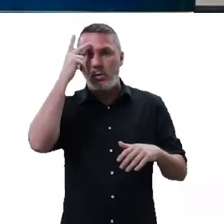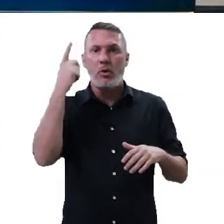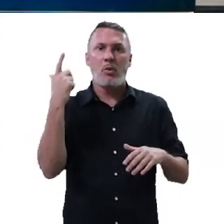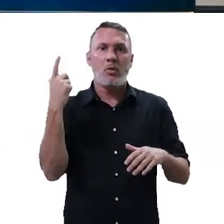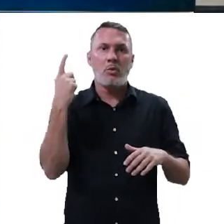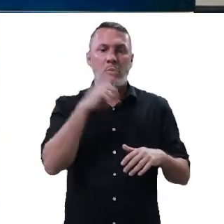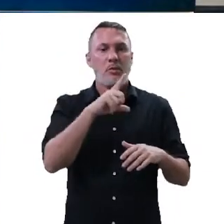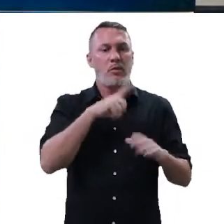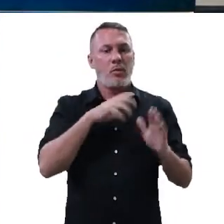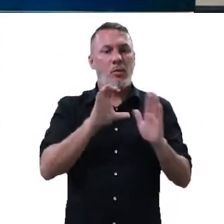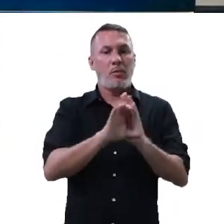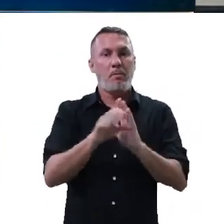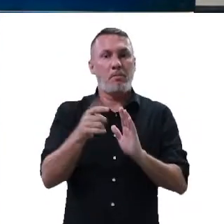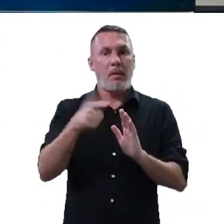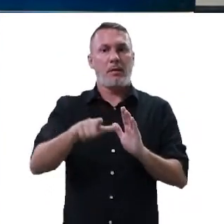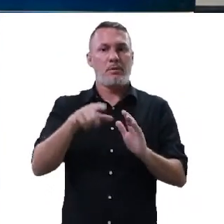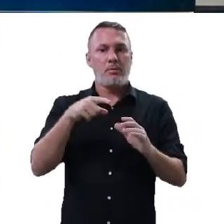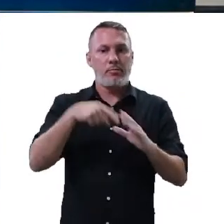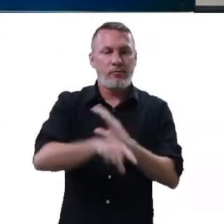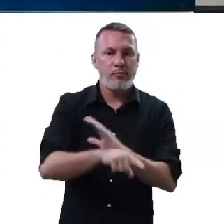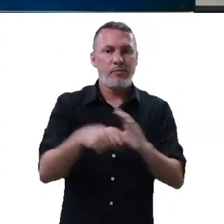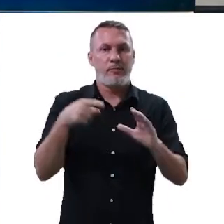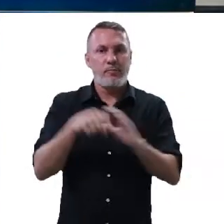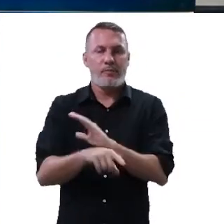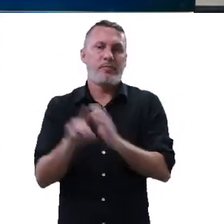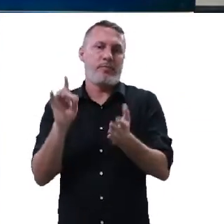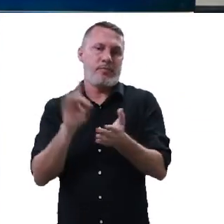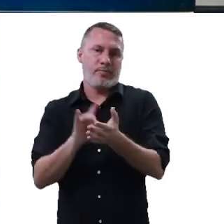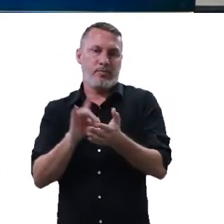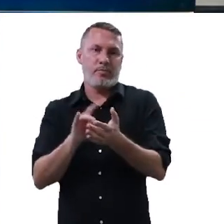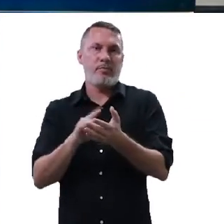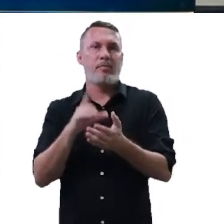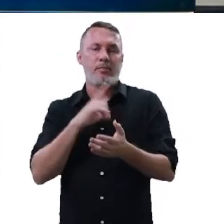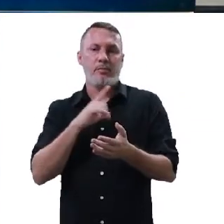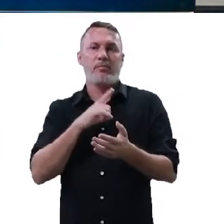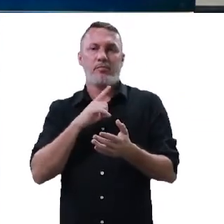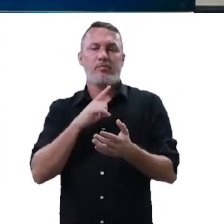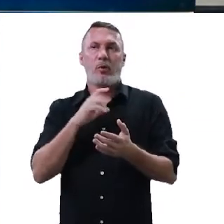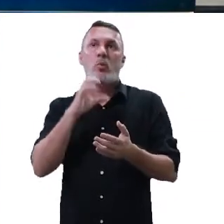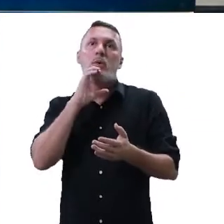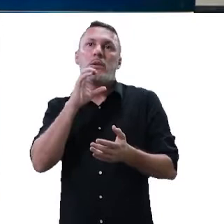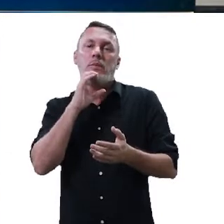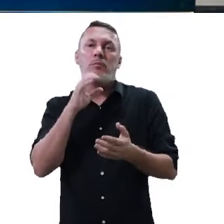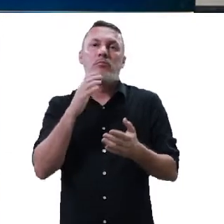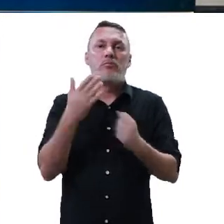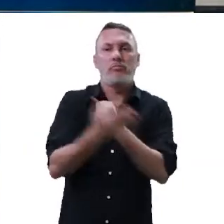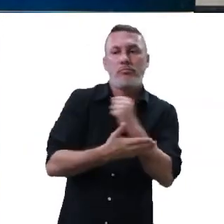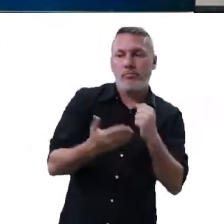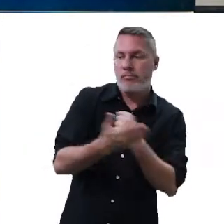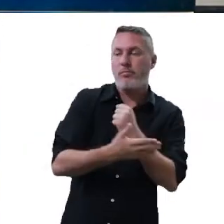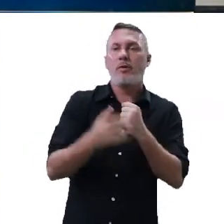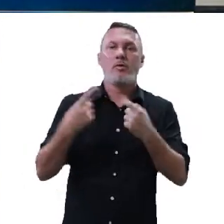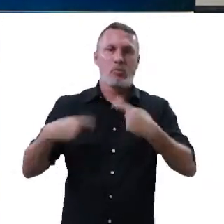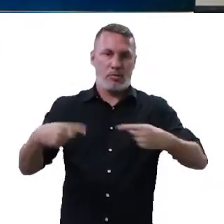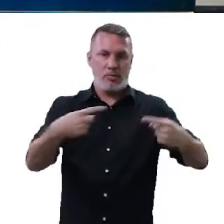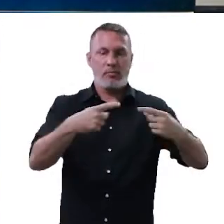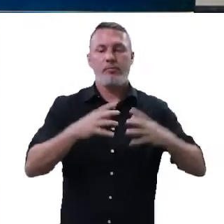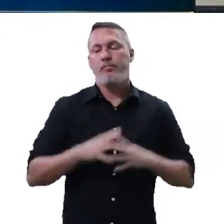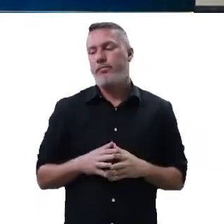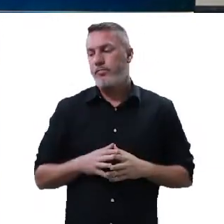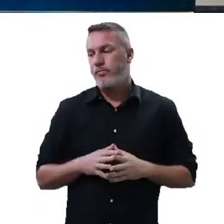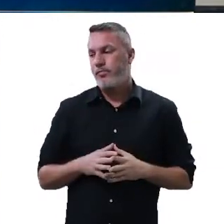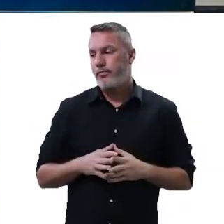vai então chegar a um conceito mais profundo e mais verdadeiro daquele determinado conhecimento, daquele determinado ponto que